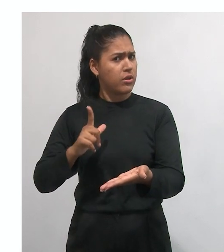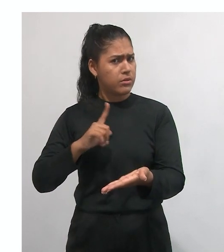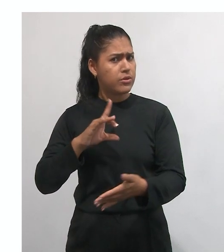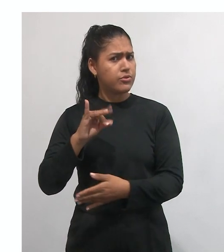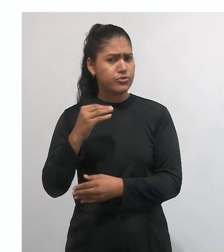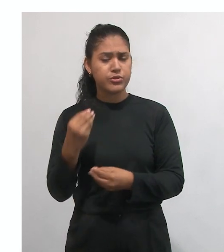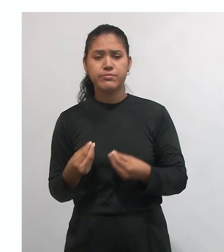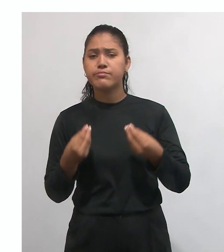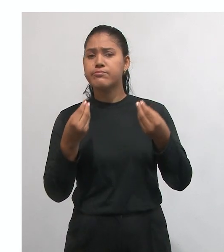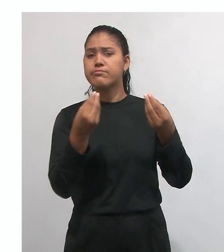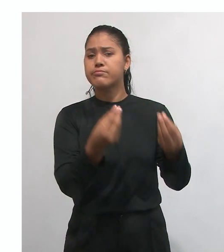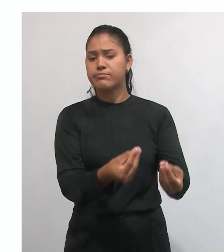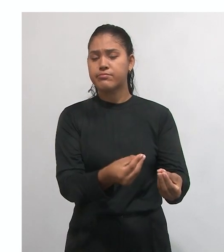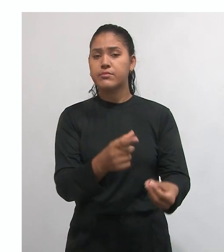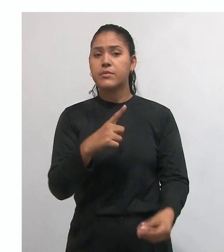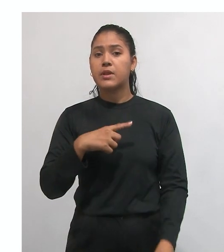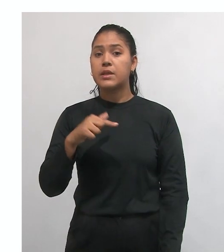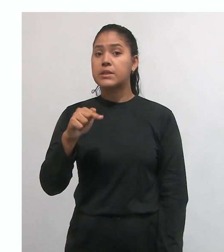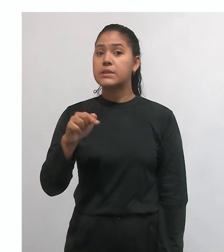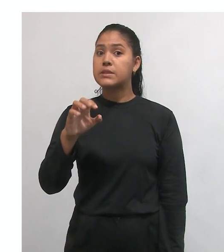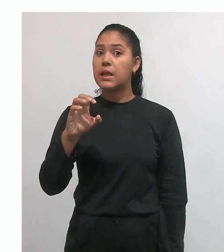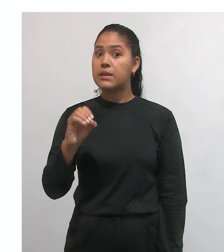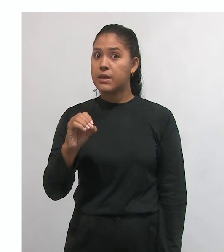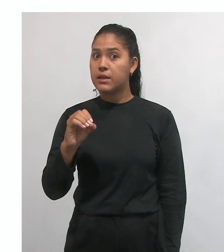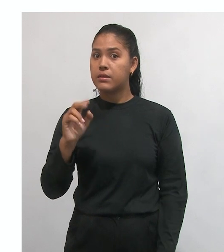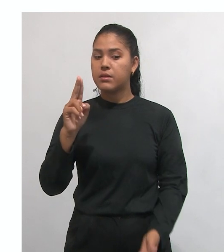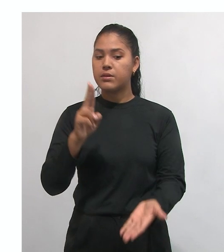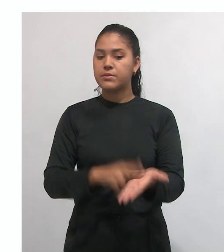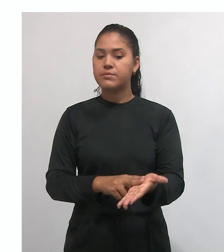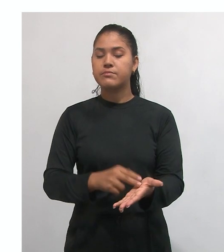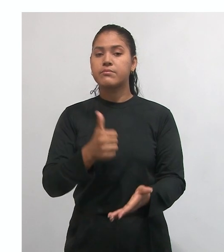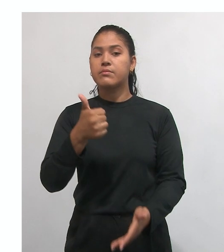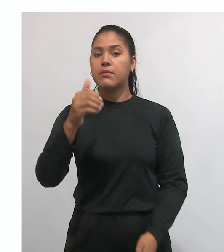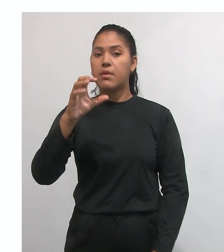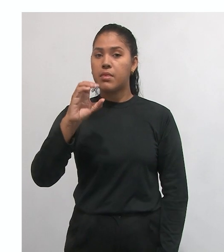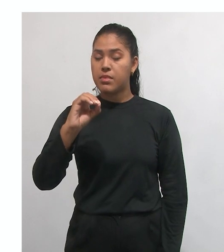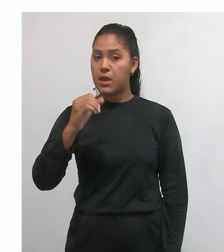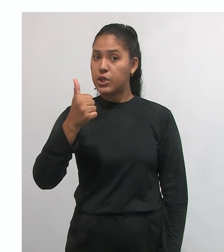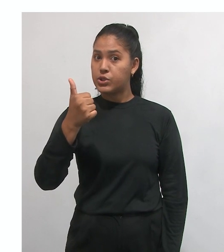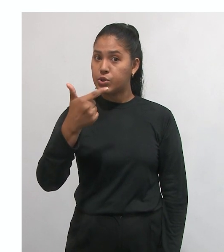data prevista, será 70 pontos, dia